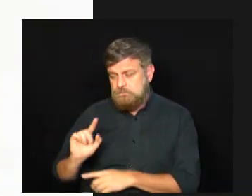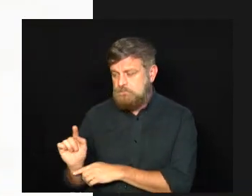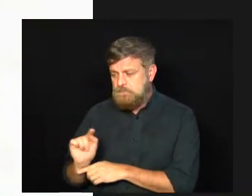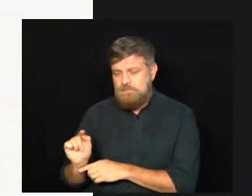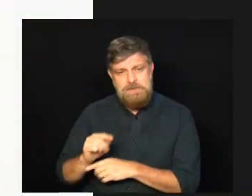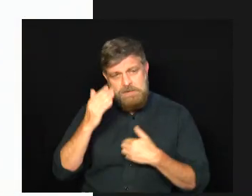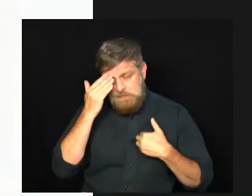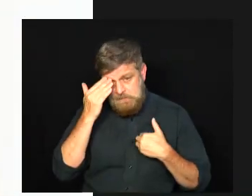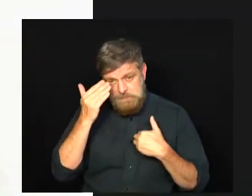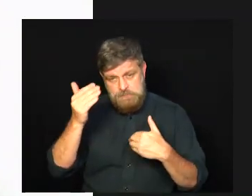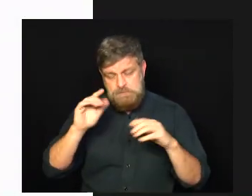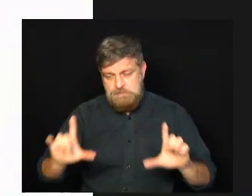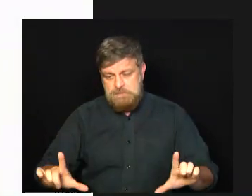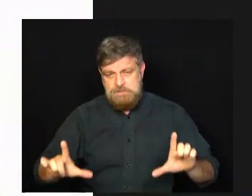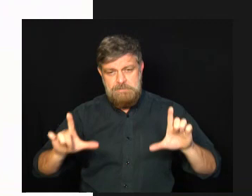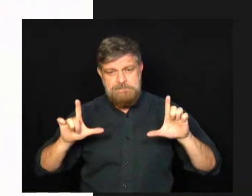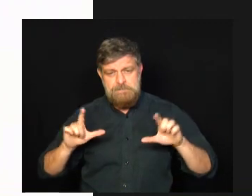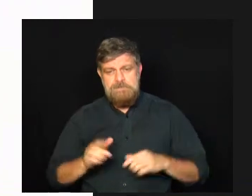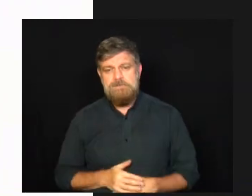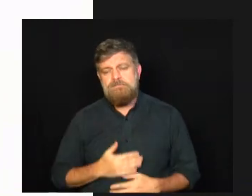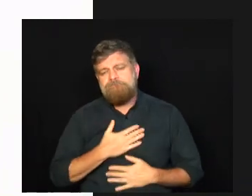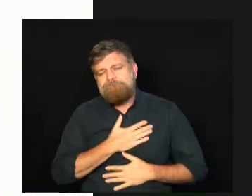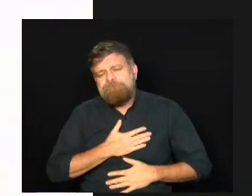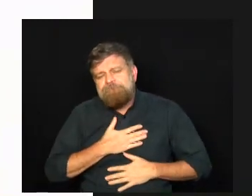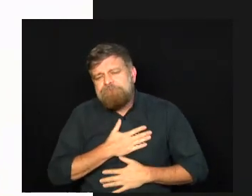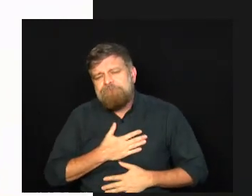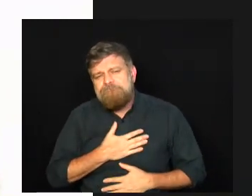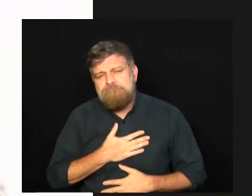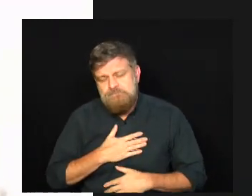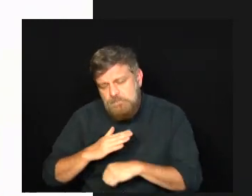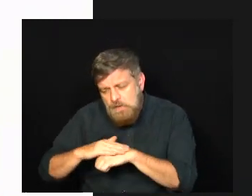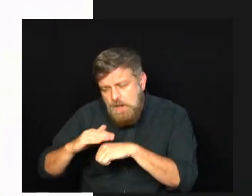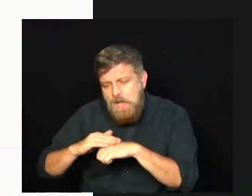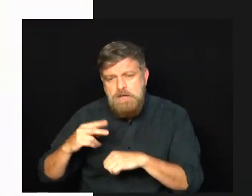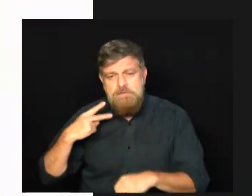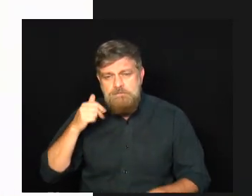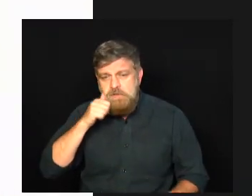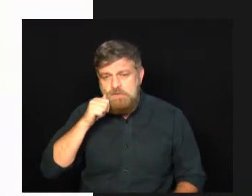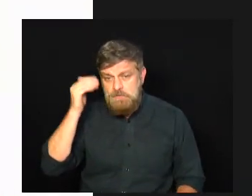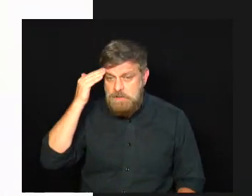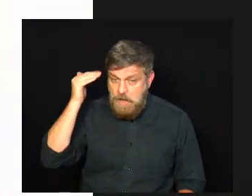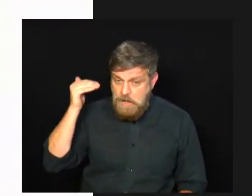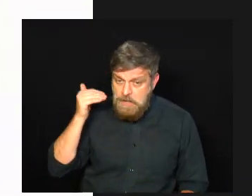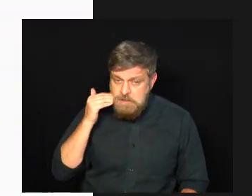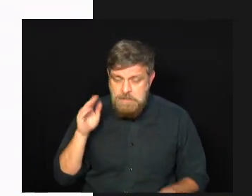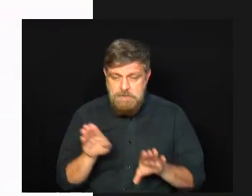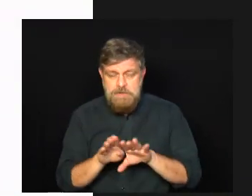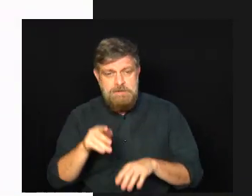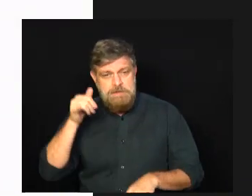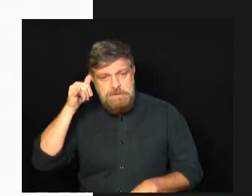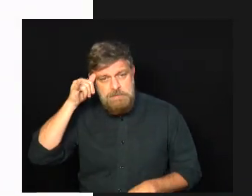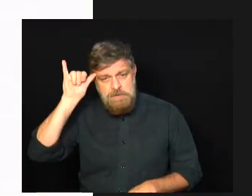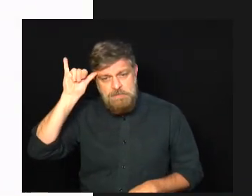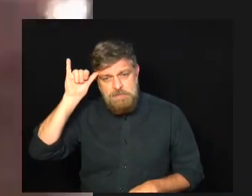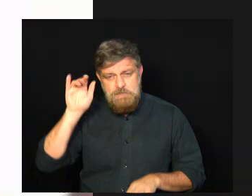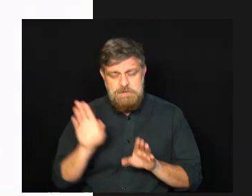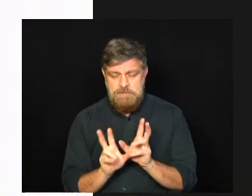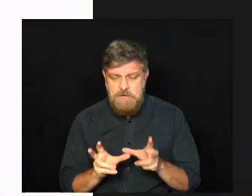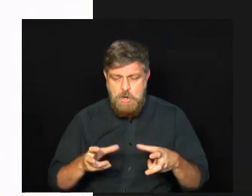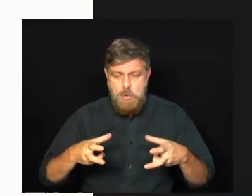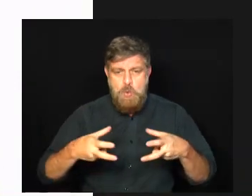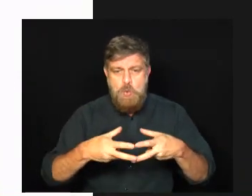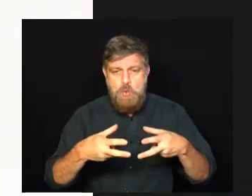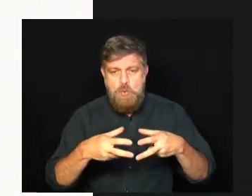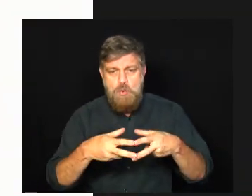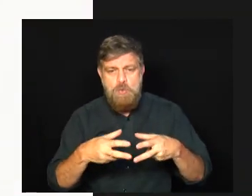Muito obrigada, minha querida Débora Palermo, Paulo Búfalo, presidente